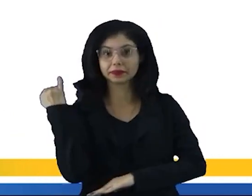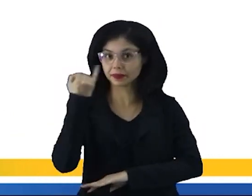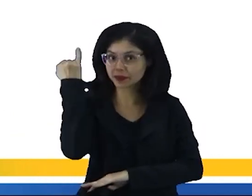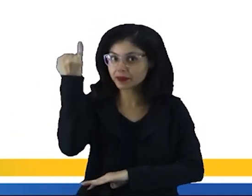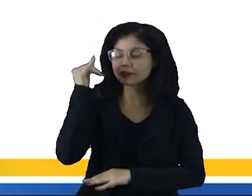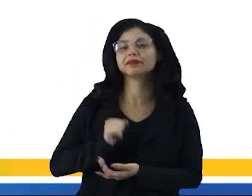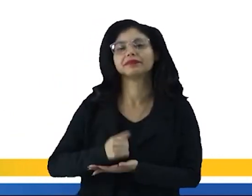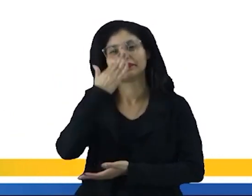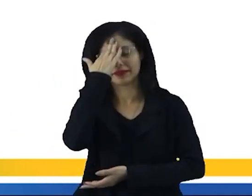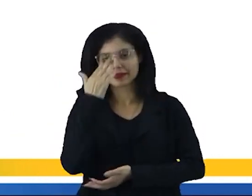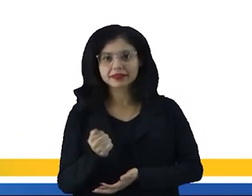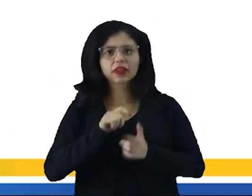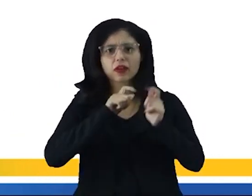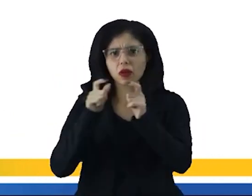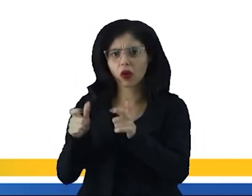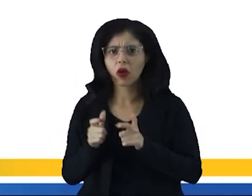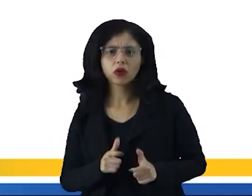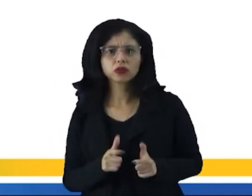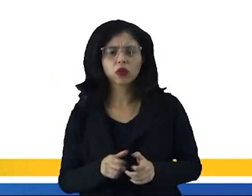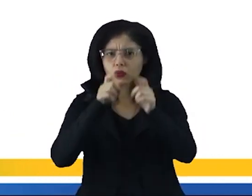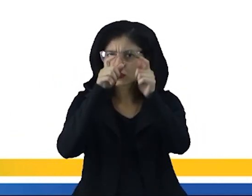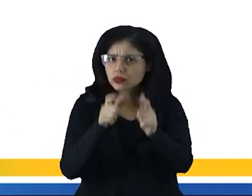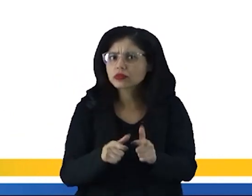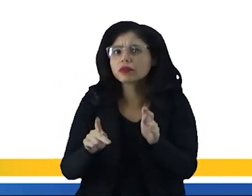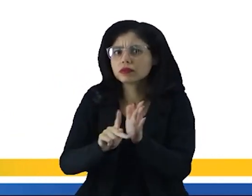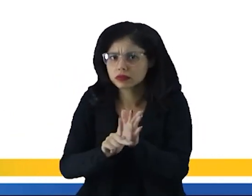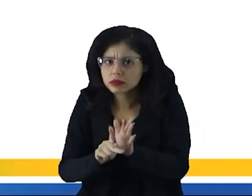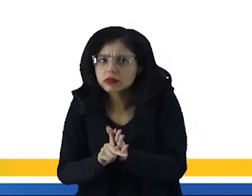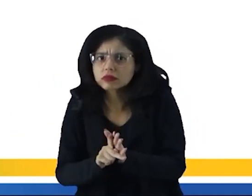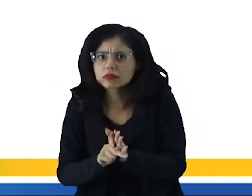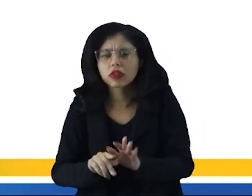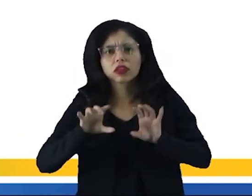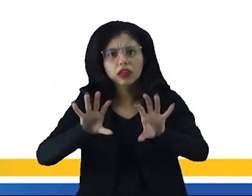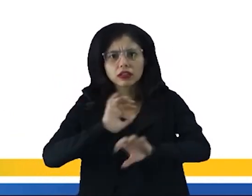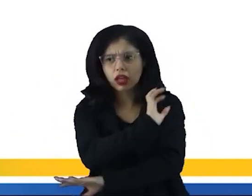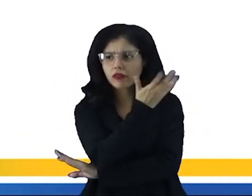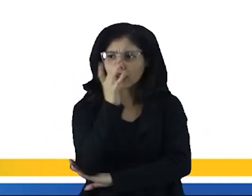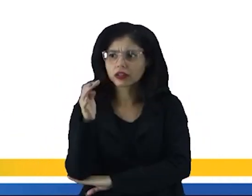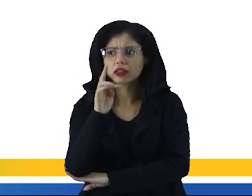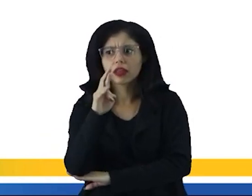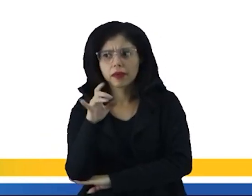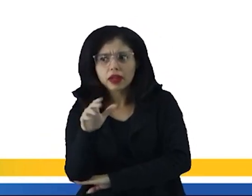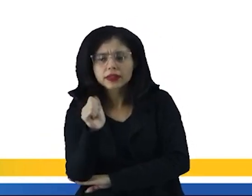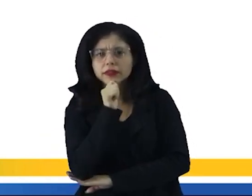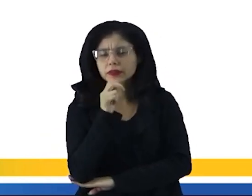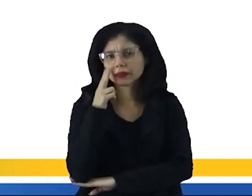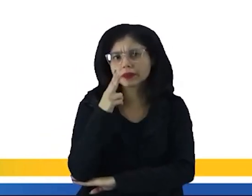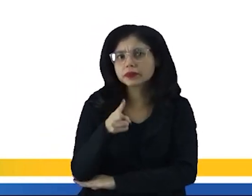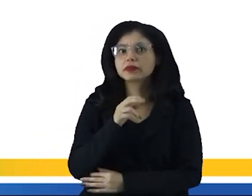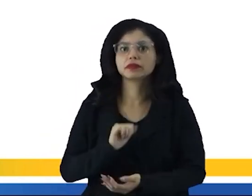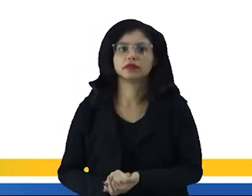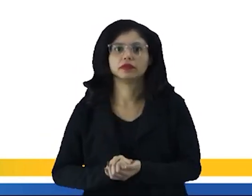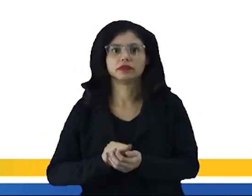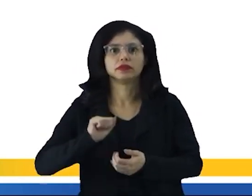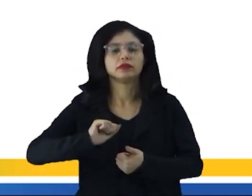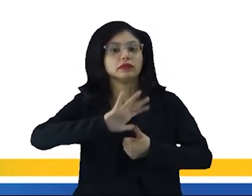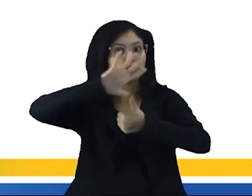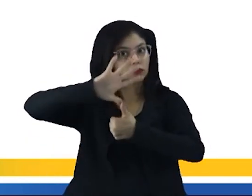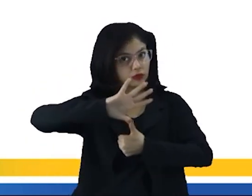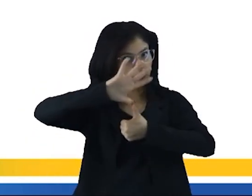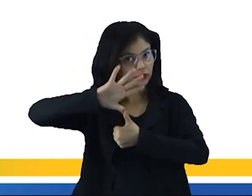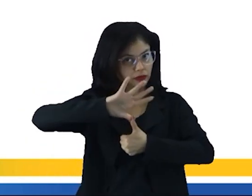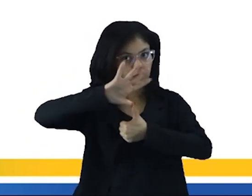importante a gente saber onde é que fica a localização dessa floresta temperada. Então veja aí, América do